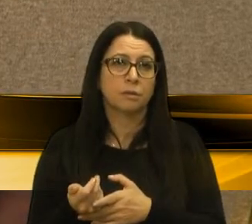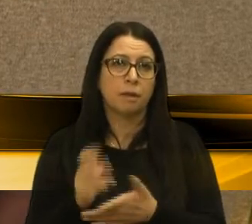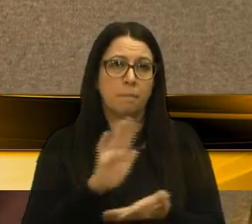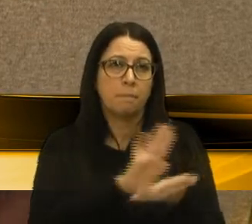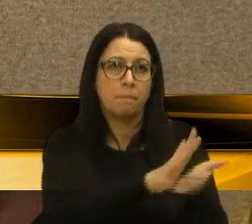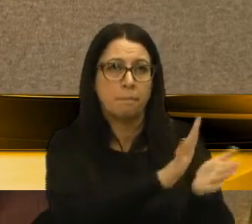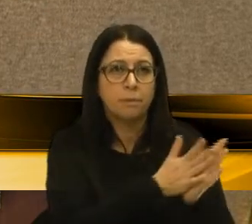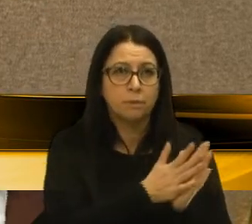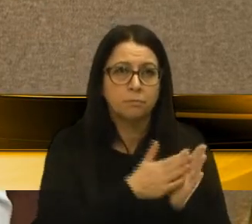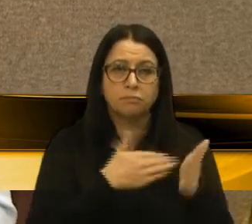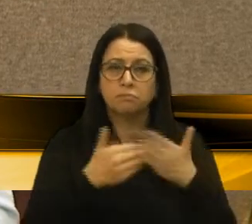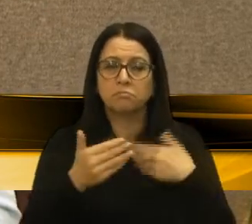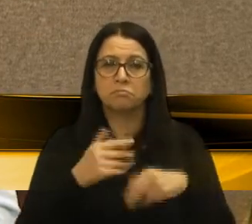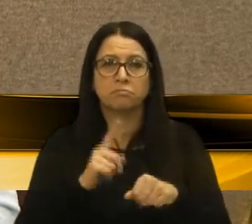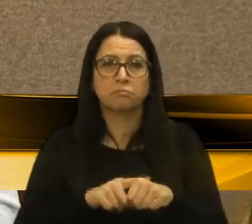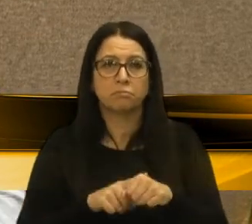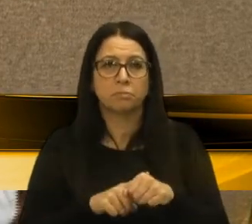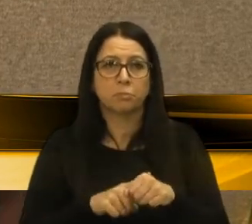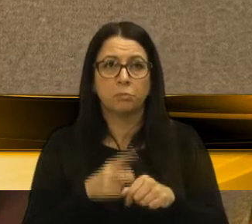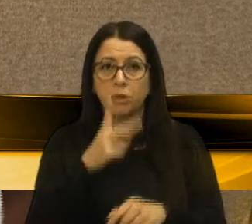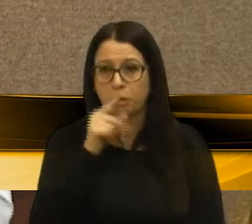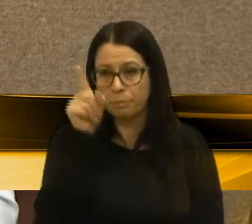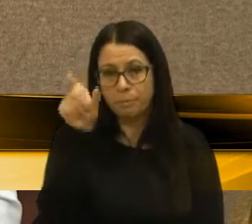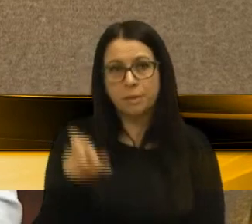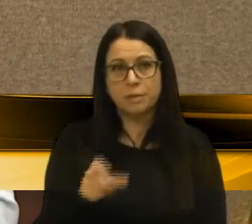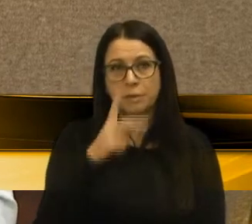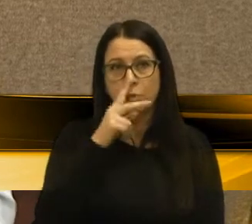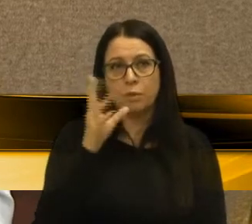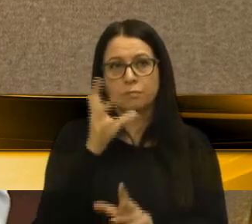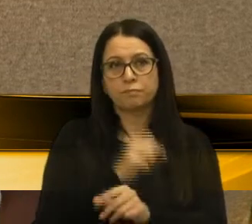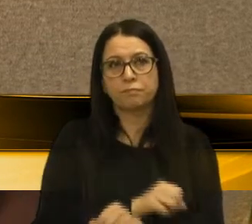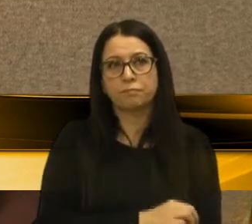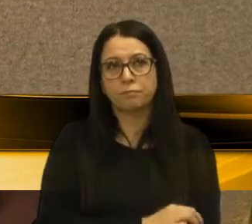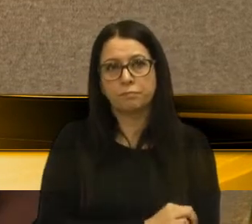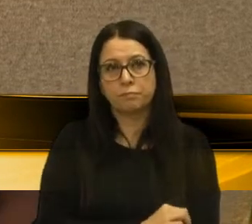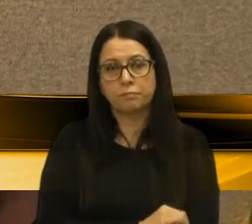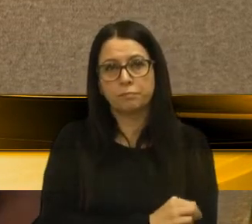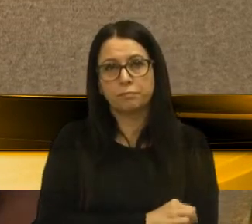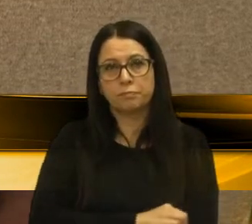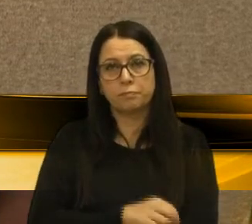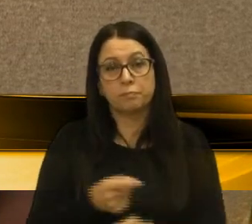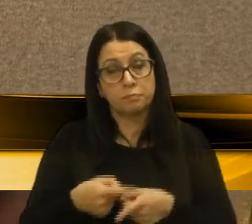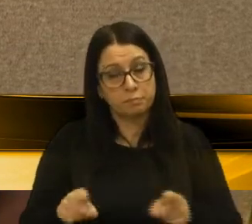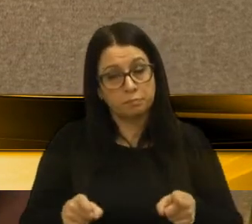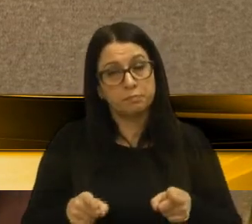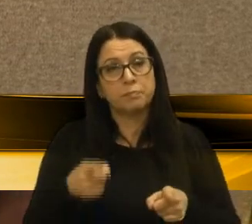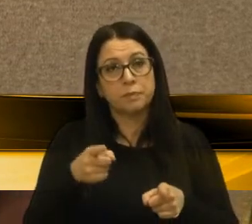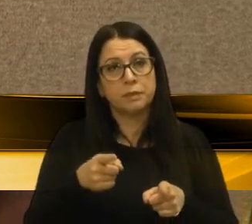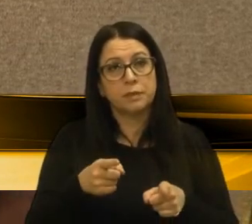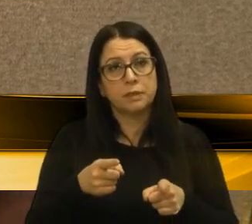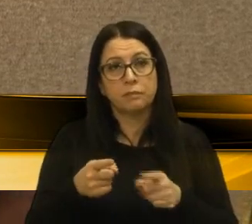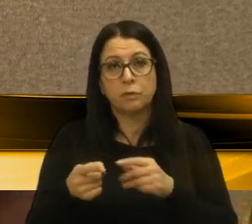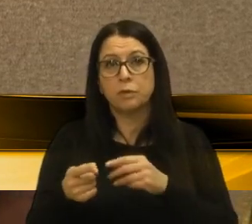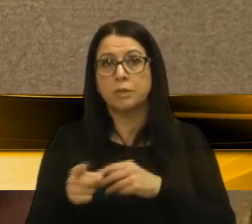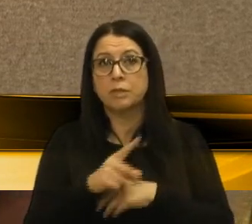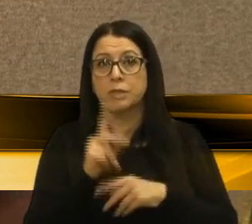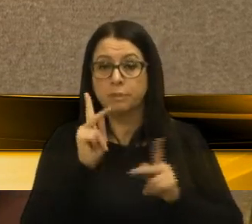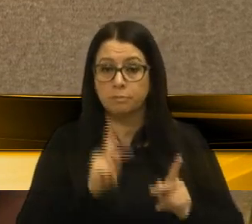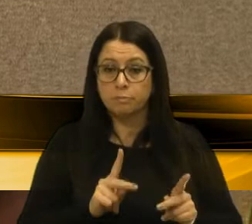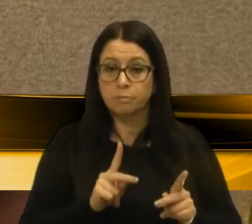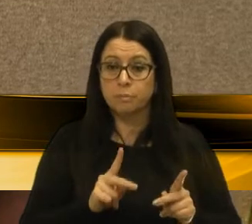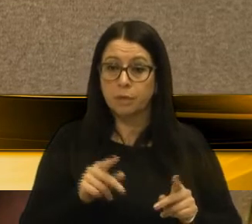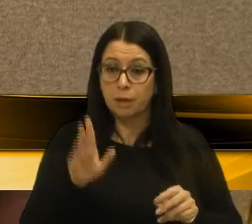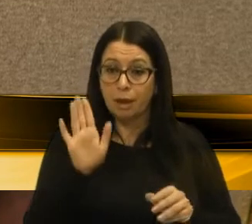assassinados a qualquer momento, porque eles eram vistos como animais. Mas eles foram os braços e as pernas do